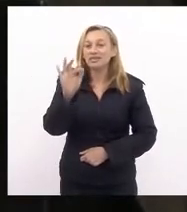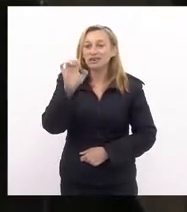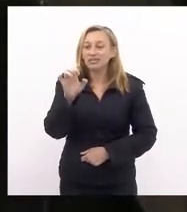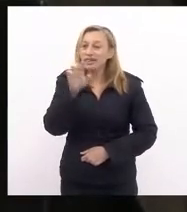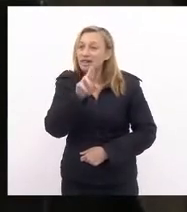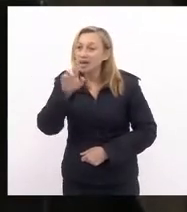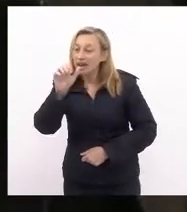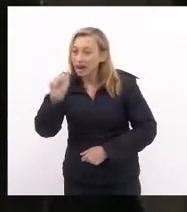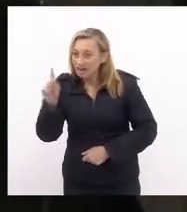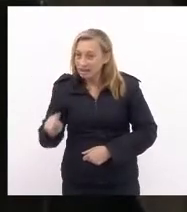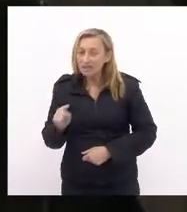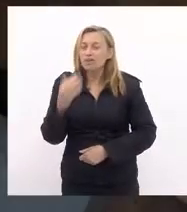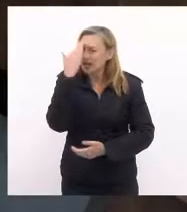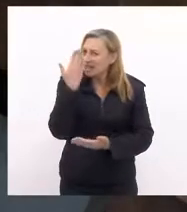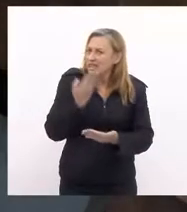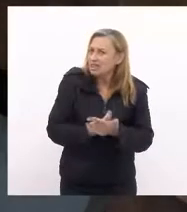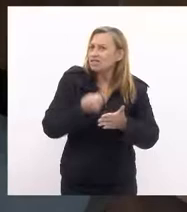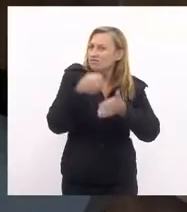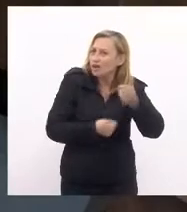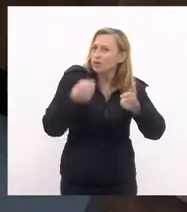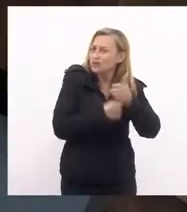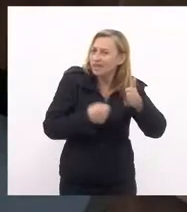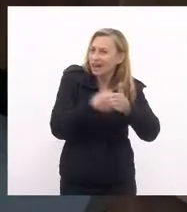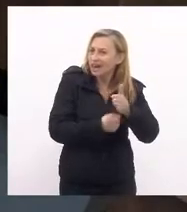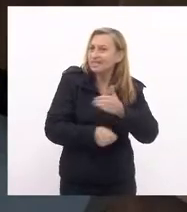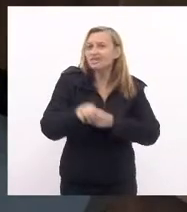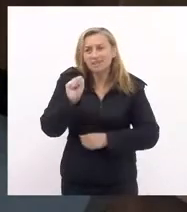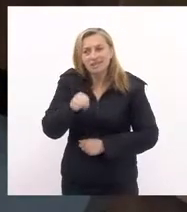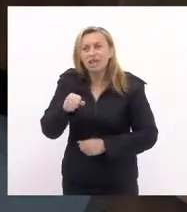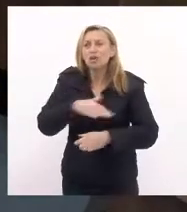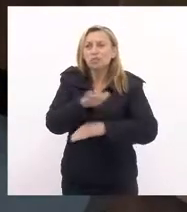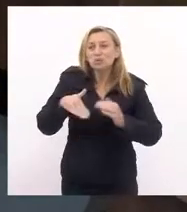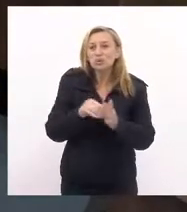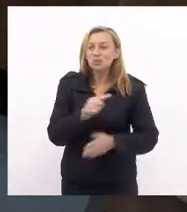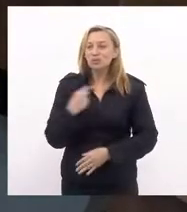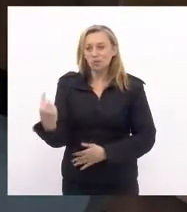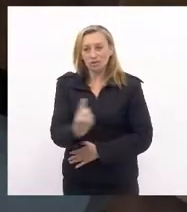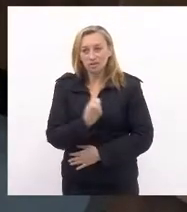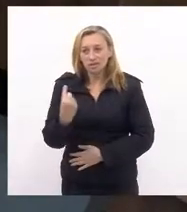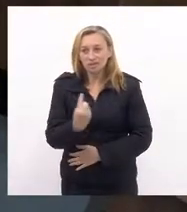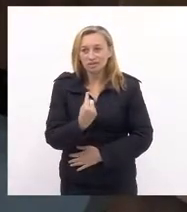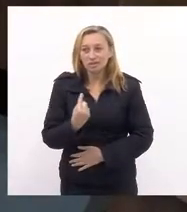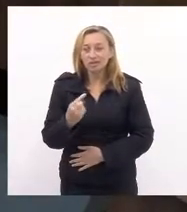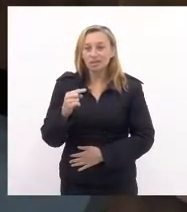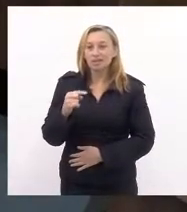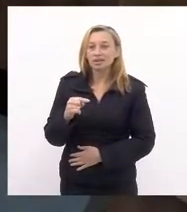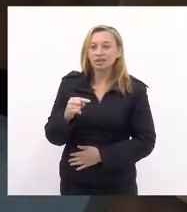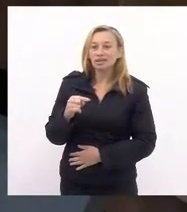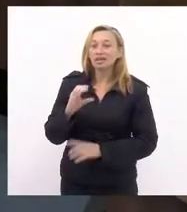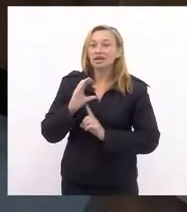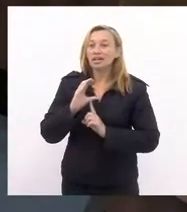Eu creio que a senhora vai lutar por todos nós, capelães.